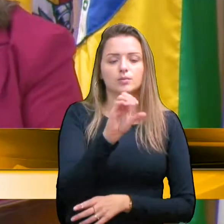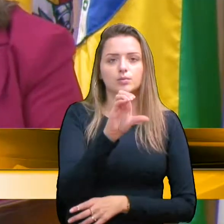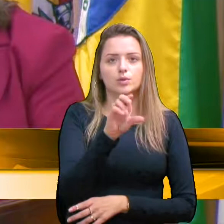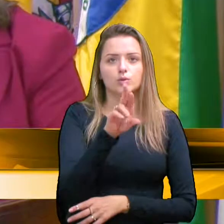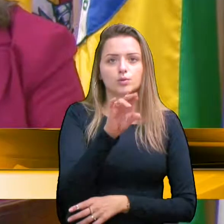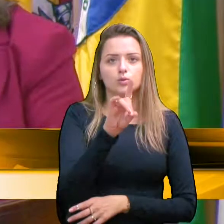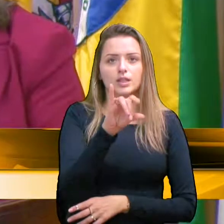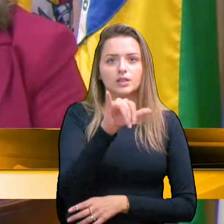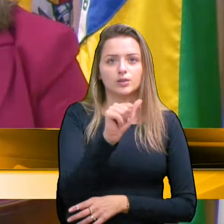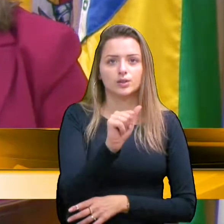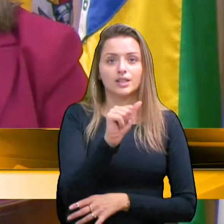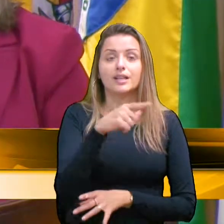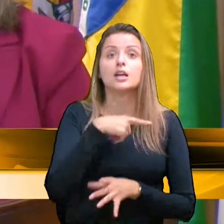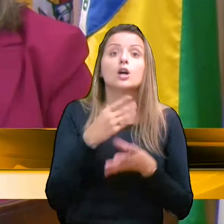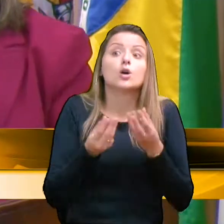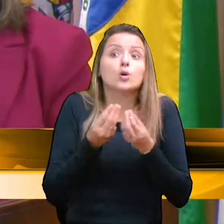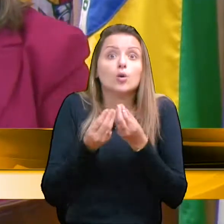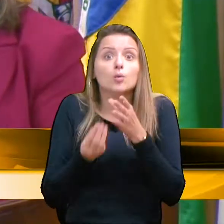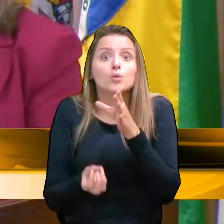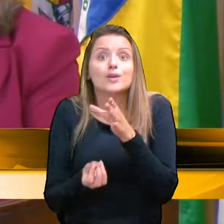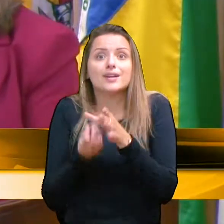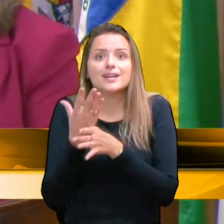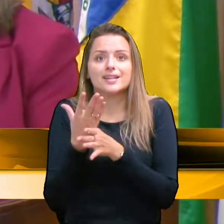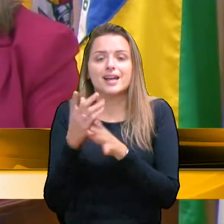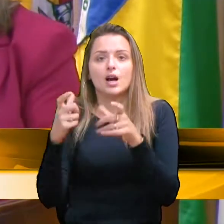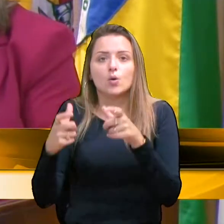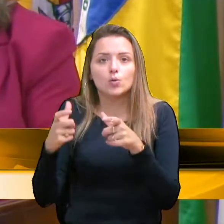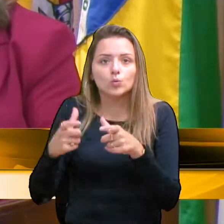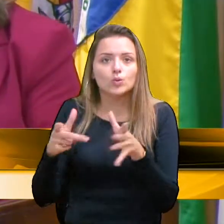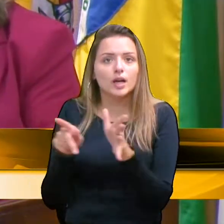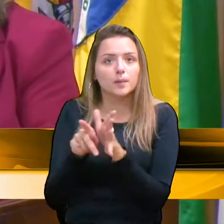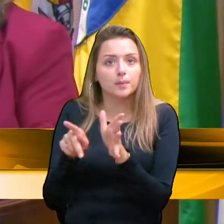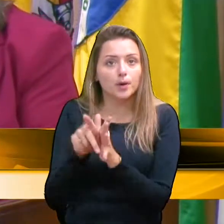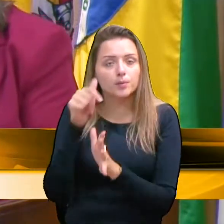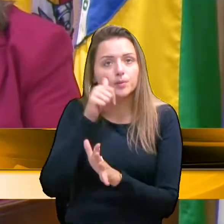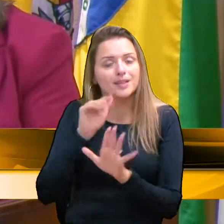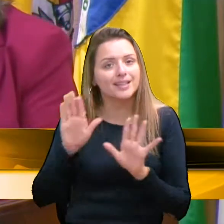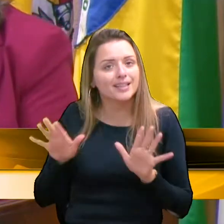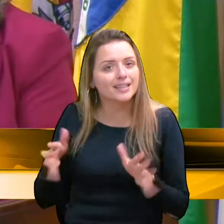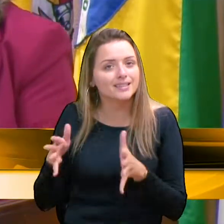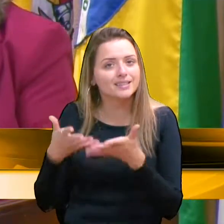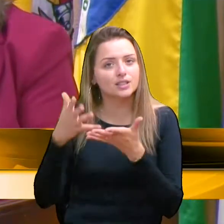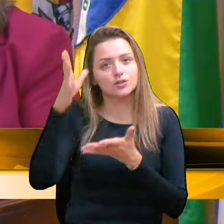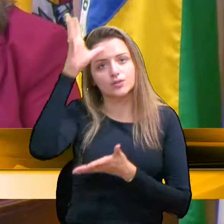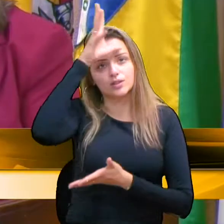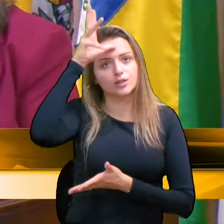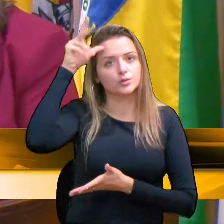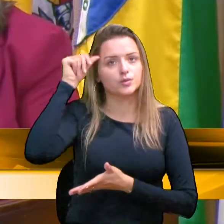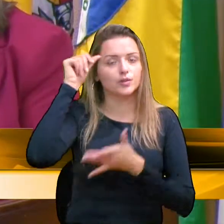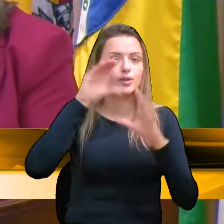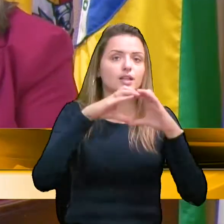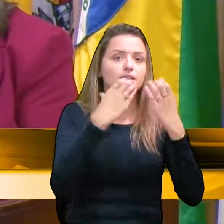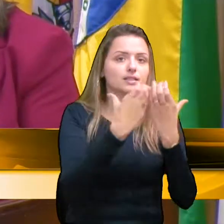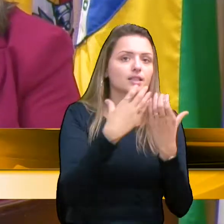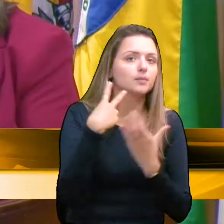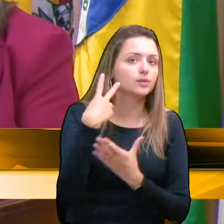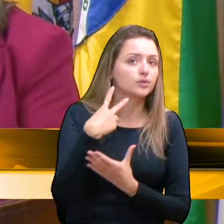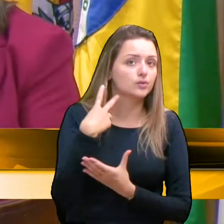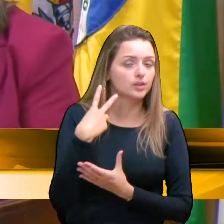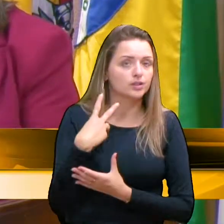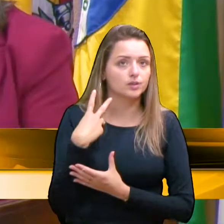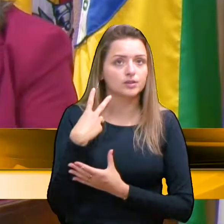diz assim, como criar uma Procuradoria, incentivando então que os municípios, as câmaras de vereadores,